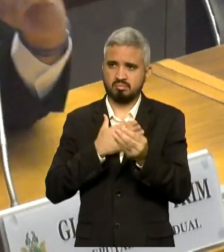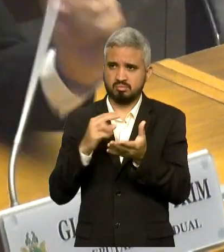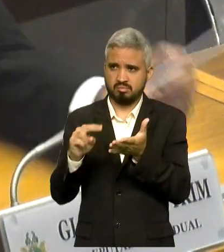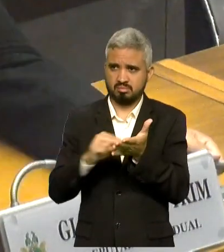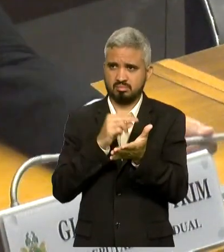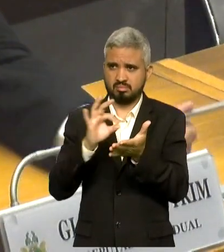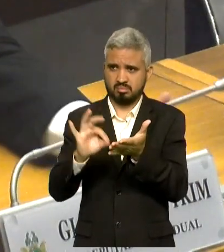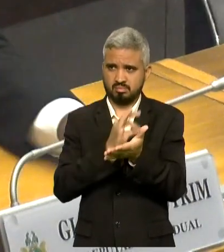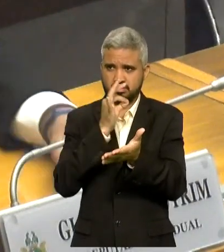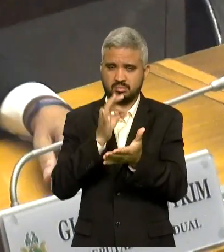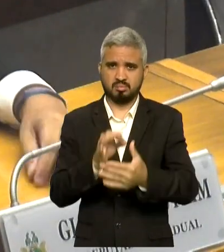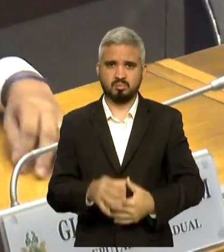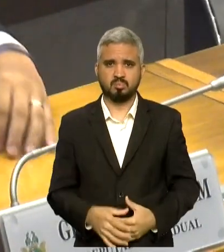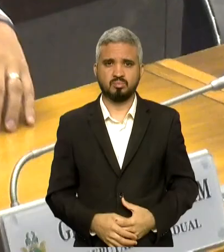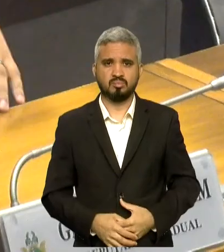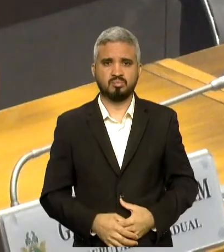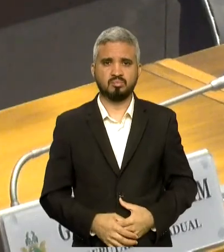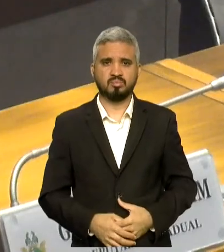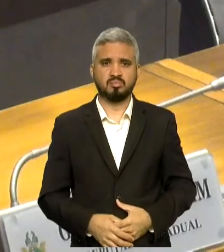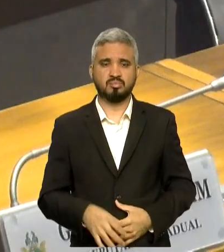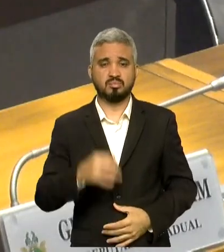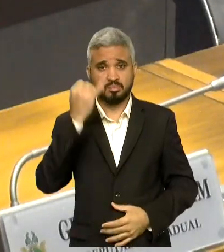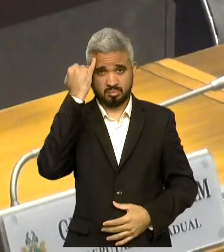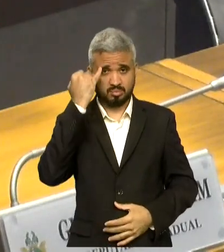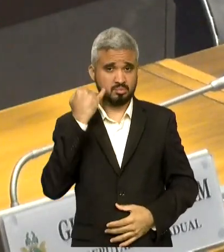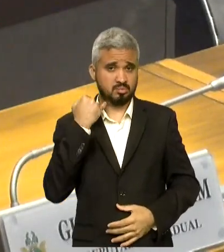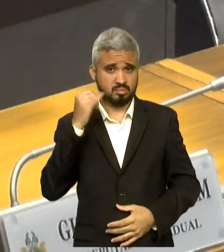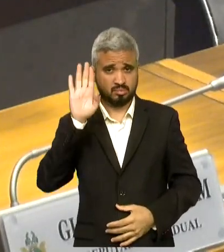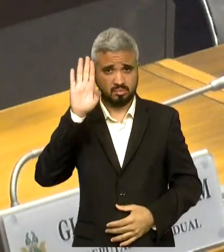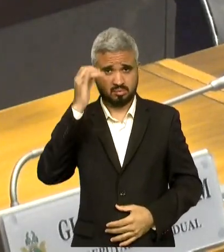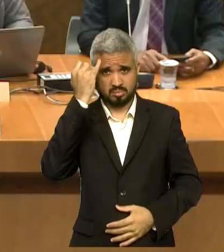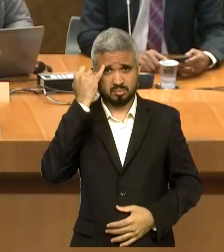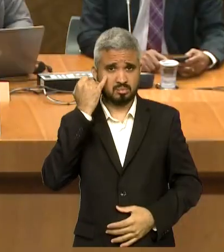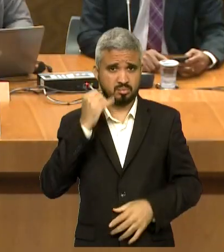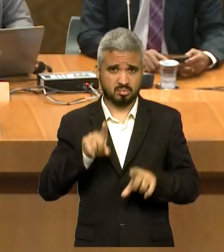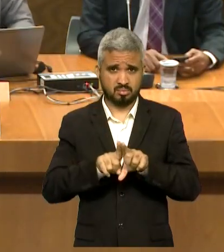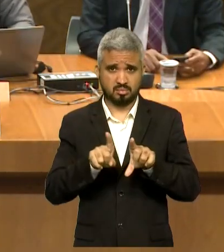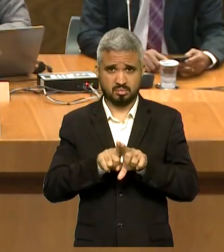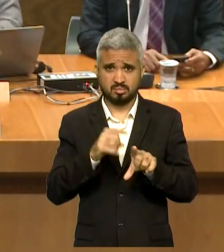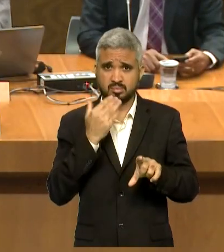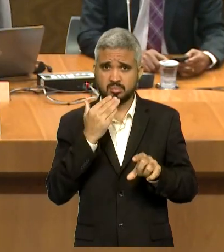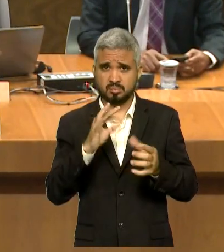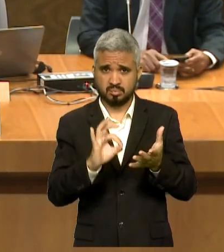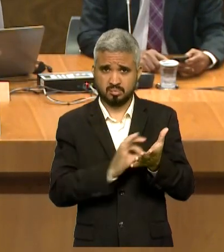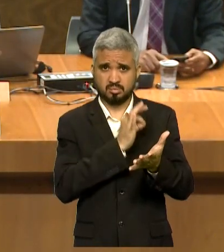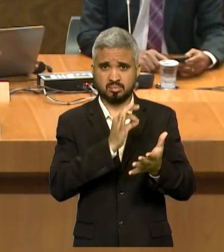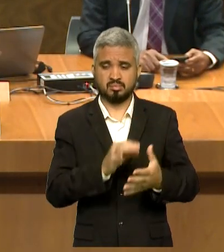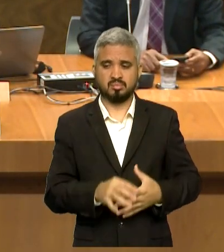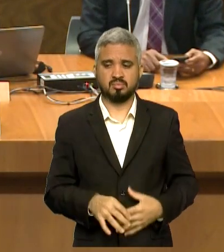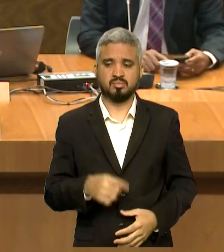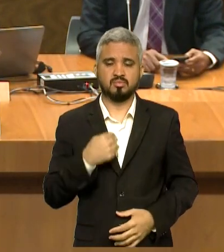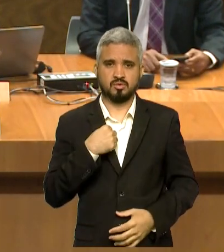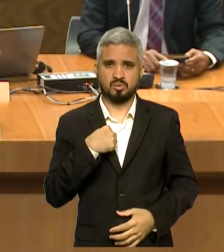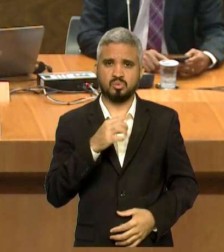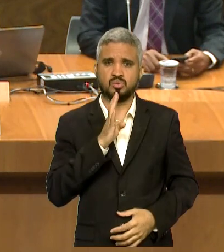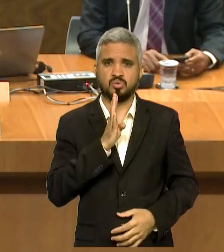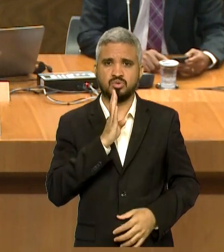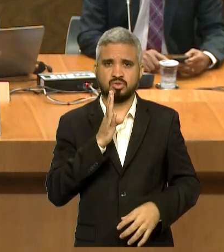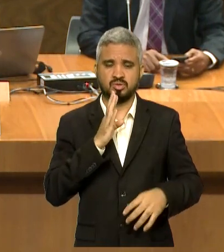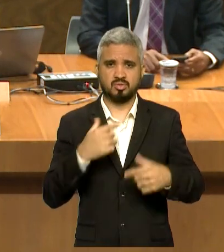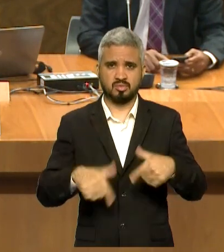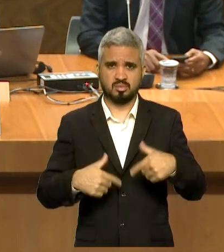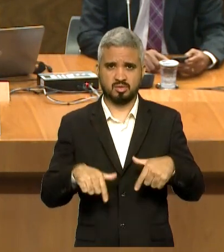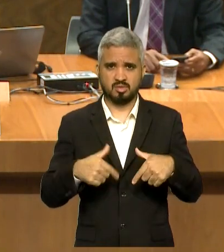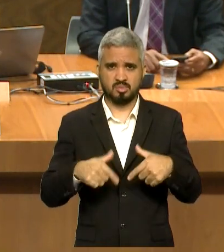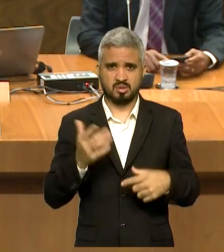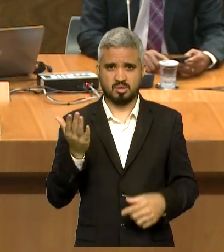subscrição. Eu também peço para subscrever, deputado Najib, uma vez que conheço o trabalho do desembargador Frois e sei que o